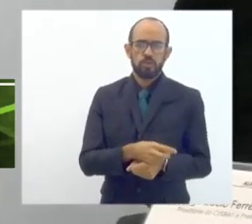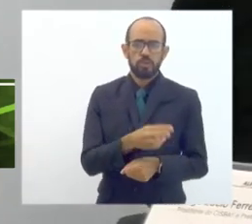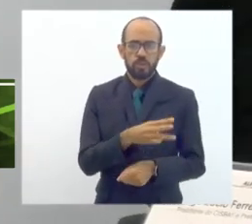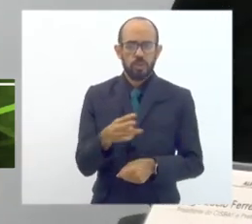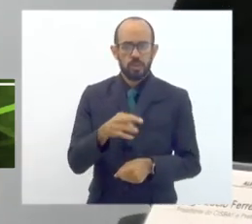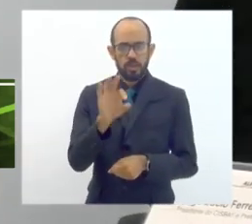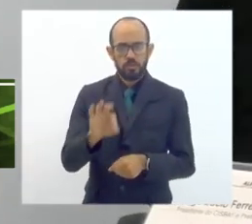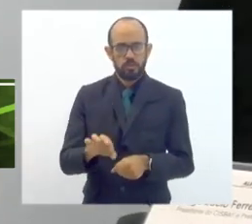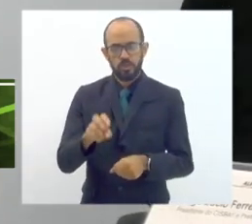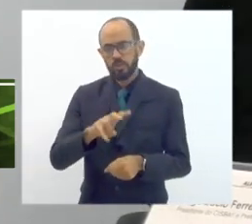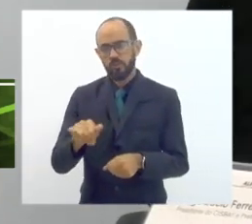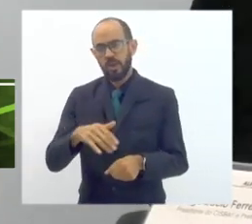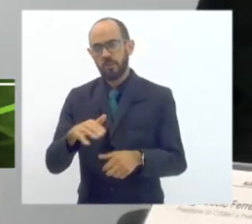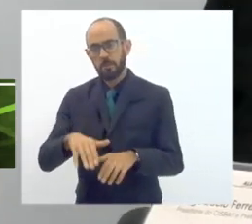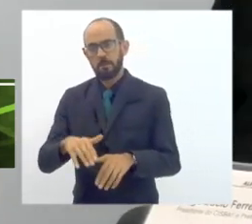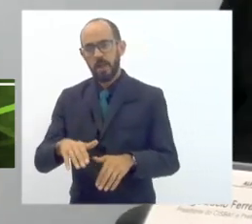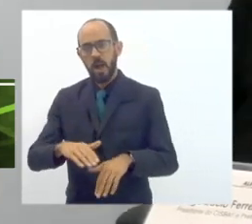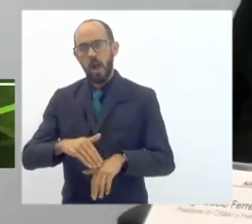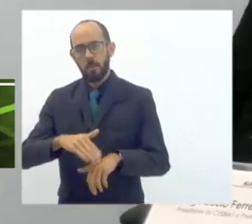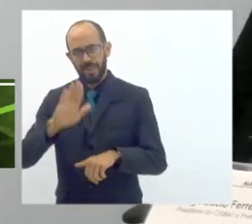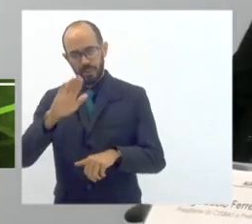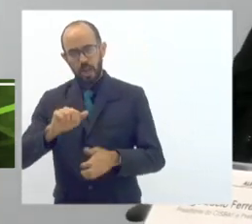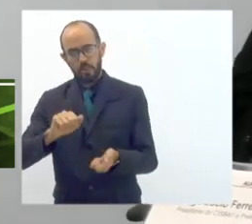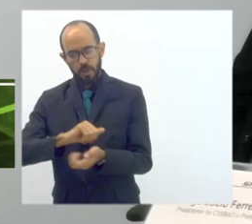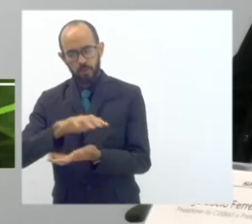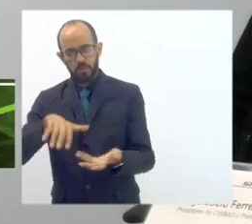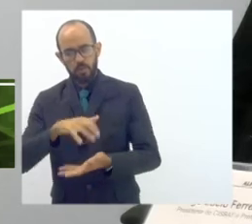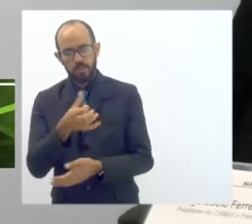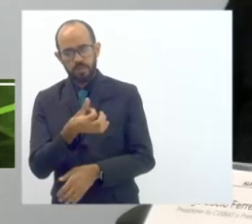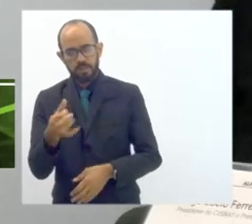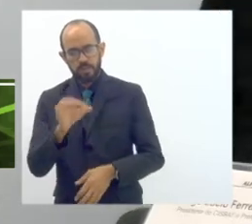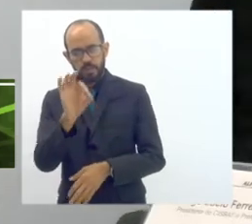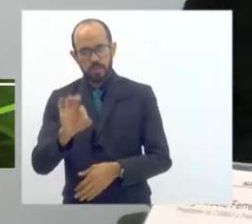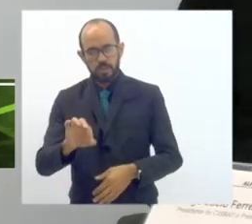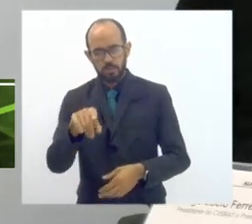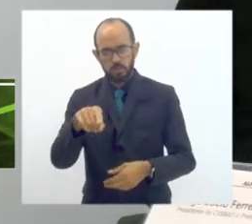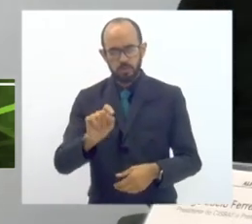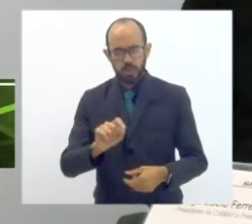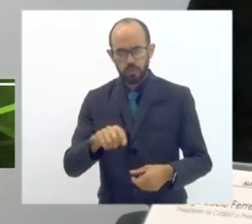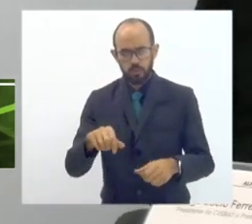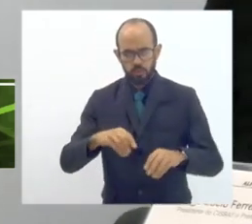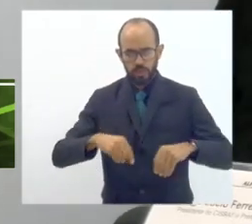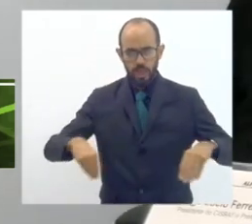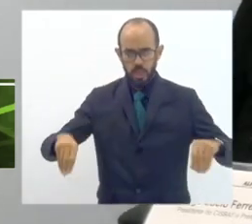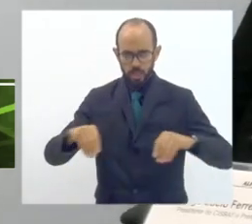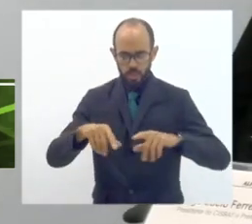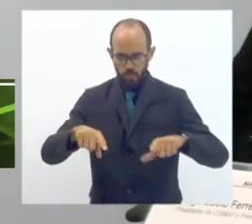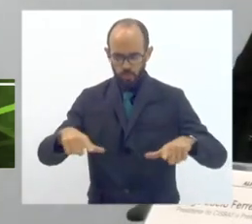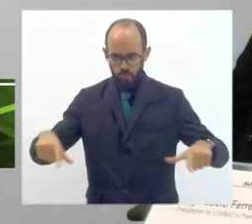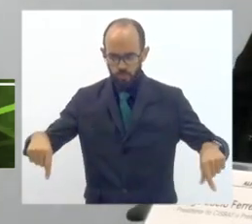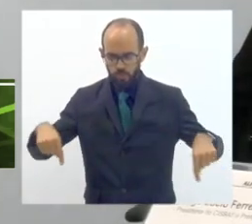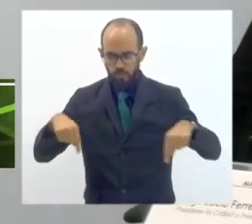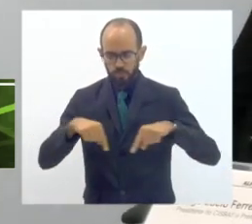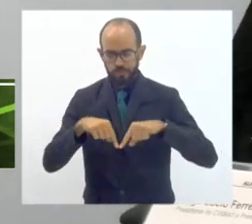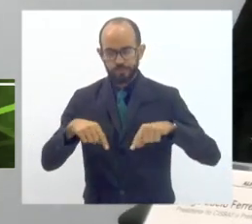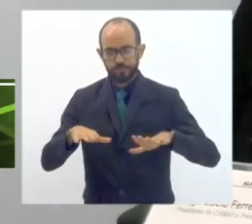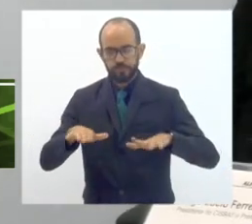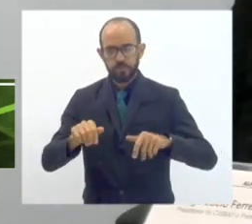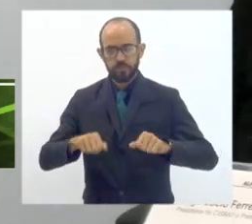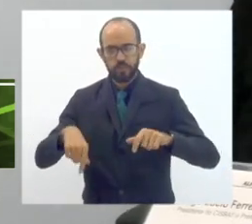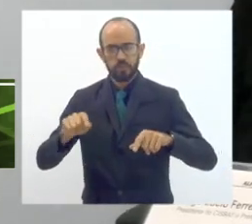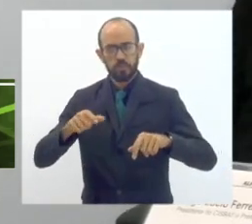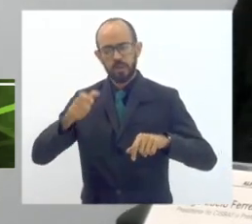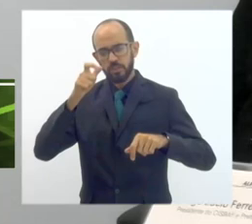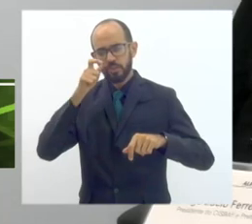que realmente congregue todos esses setores com pautas comuns ligadas à saúde pública, principalmente pautas de